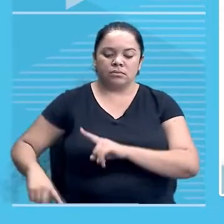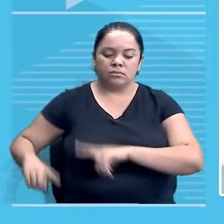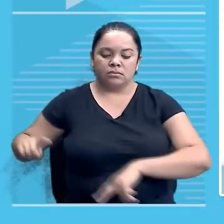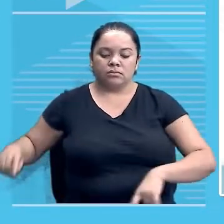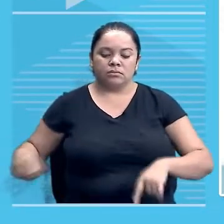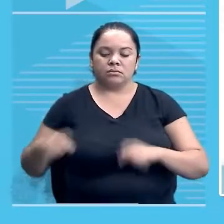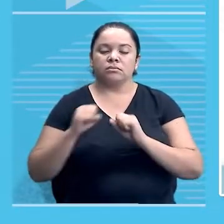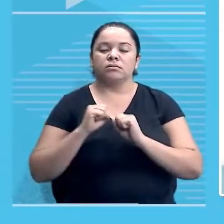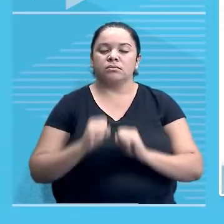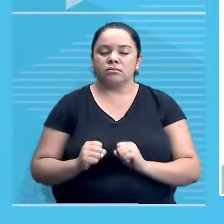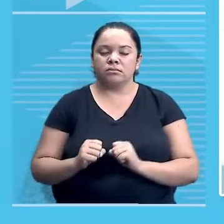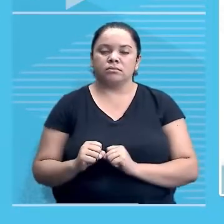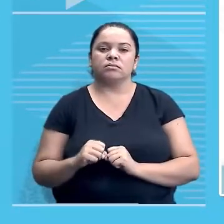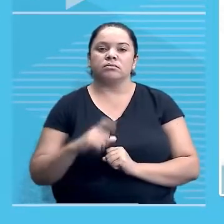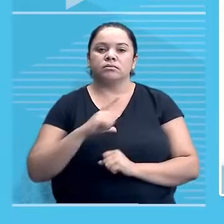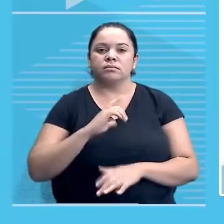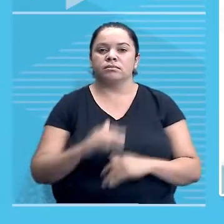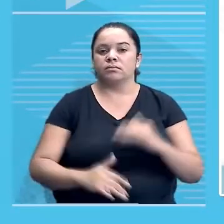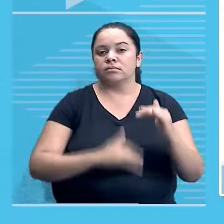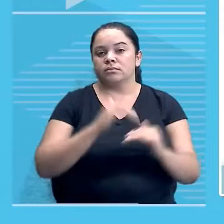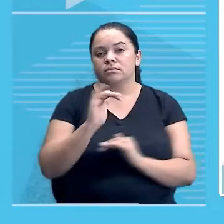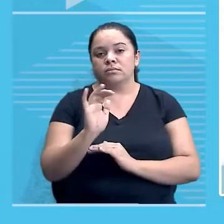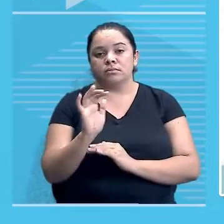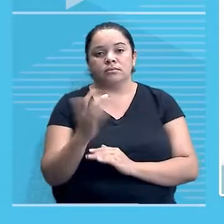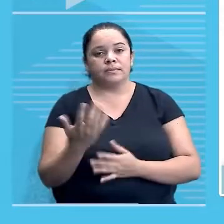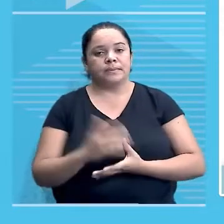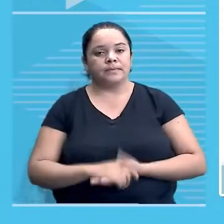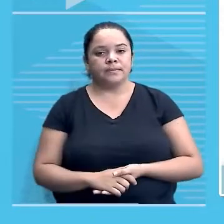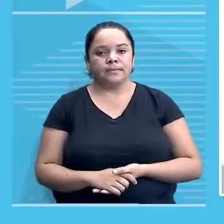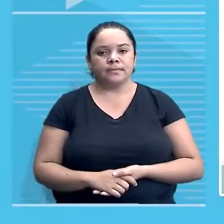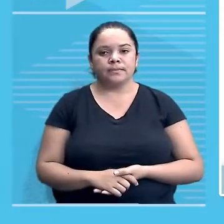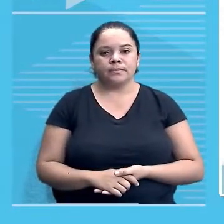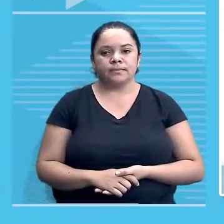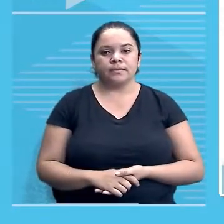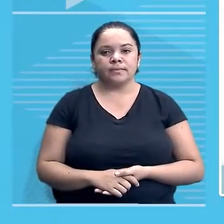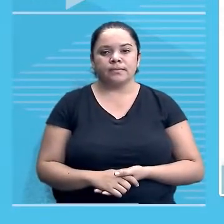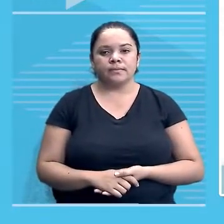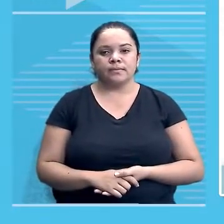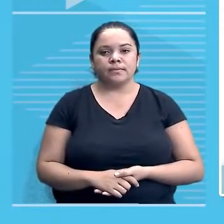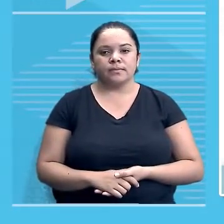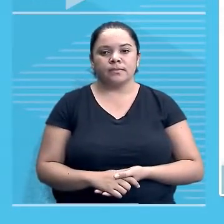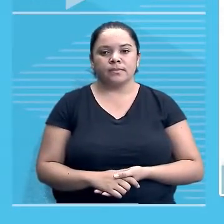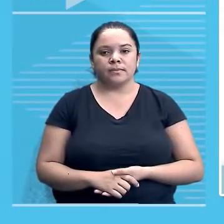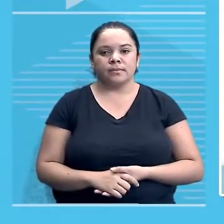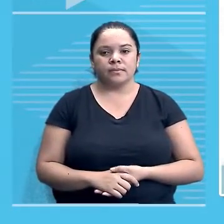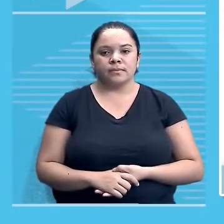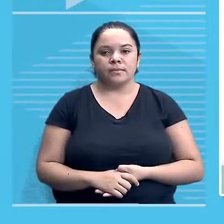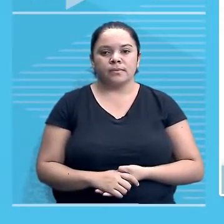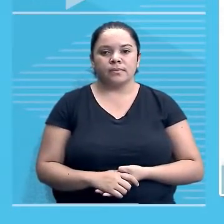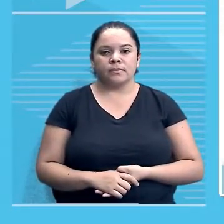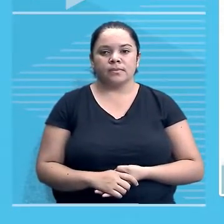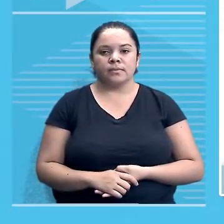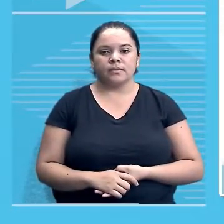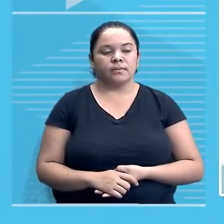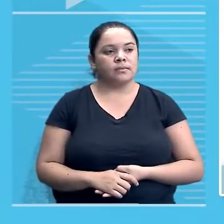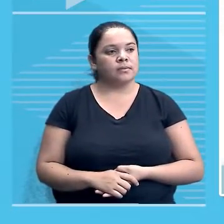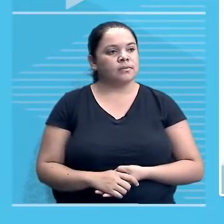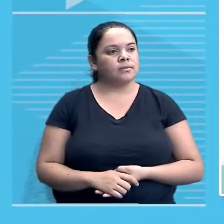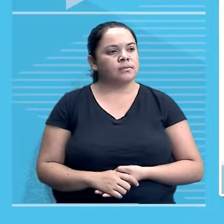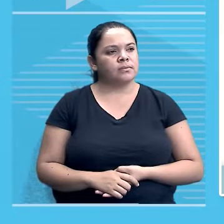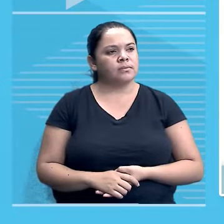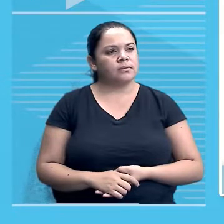isso aconteça, né? A gente estava falando do processo de condução, convecção e